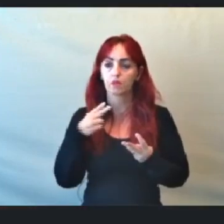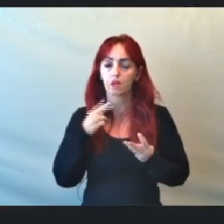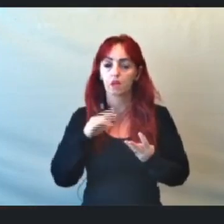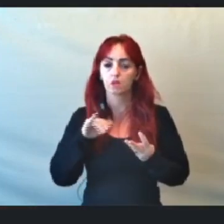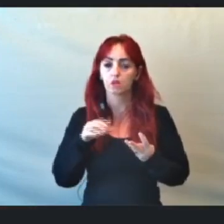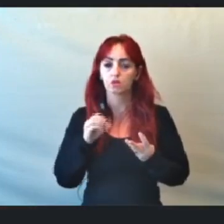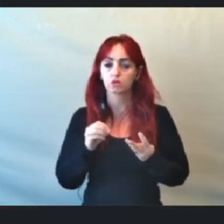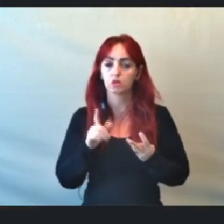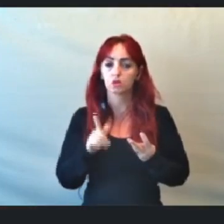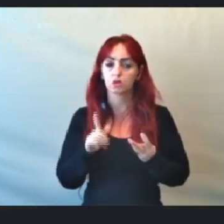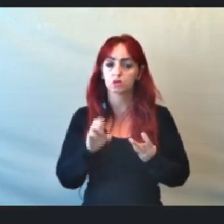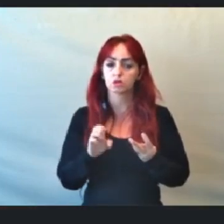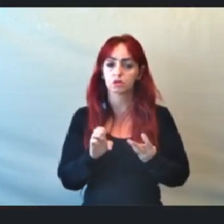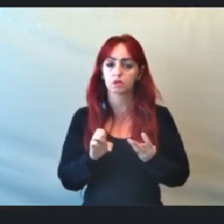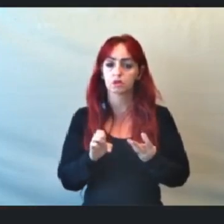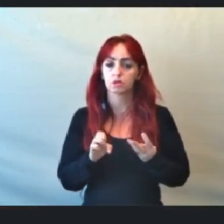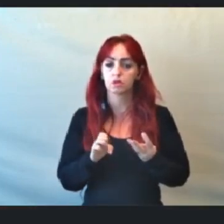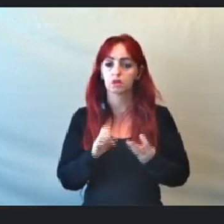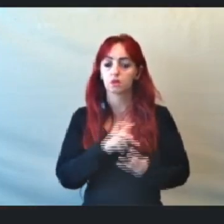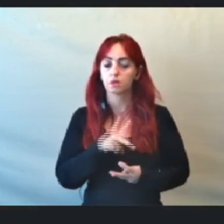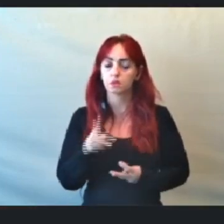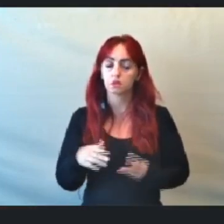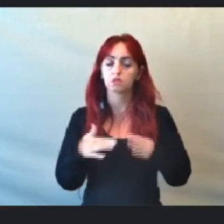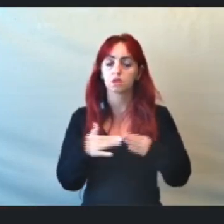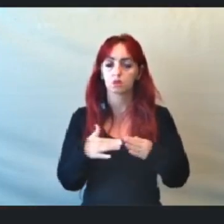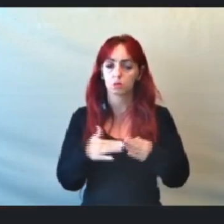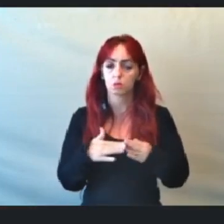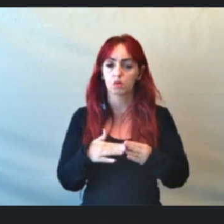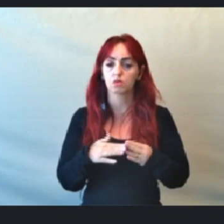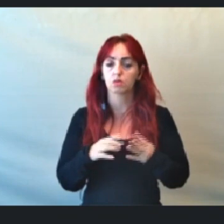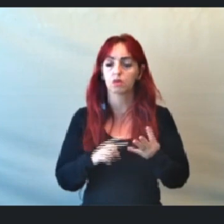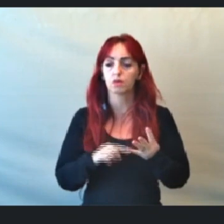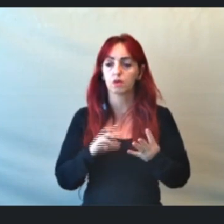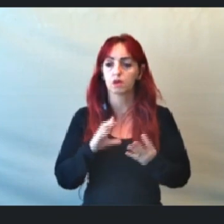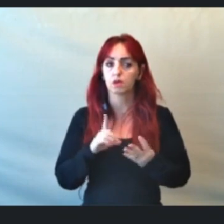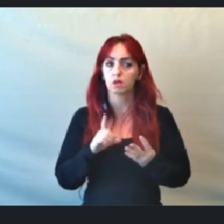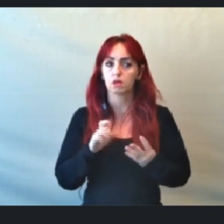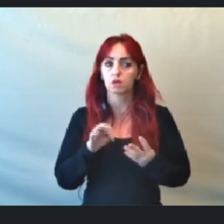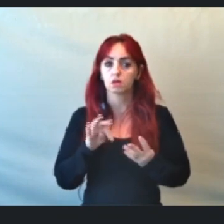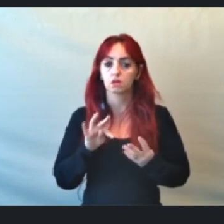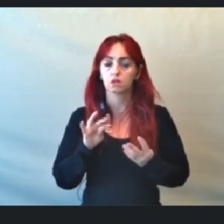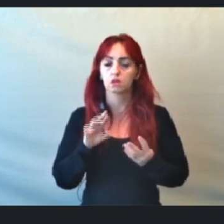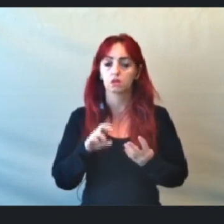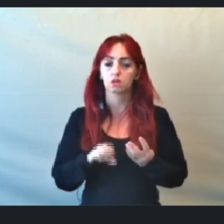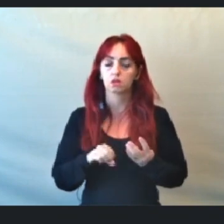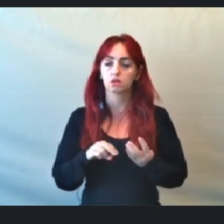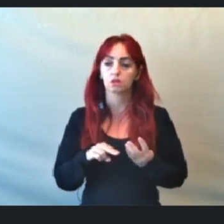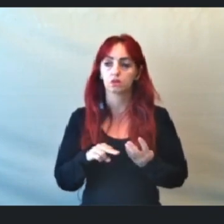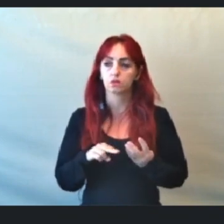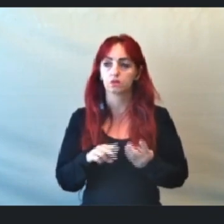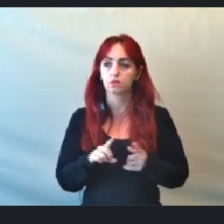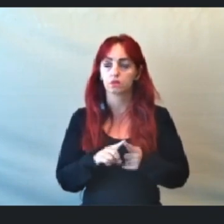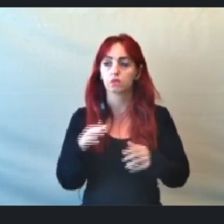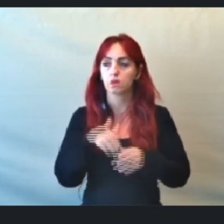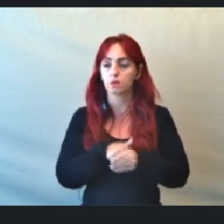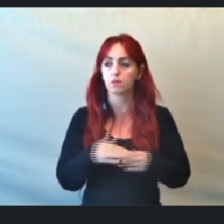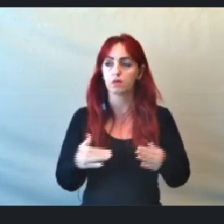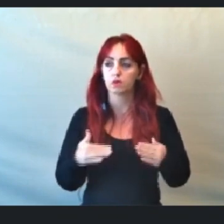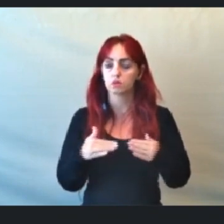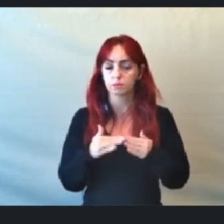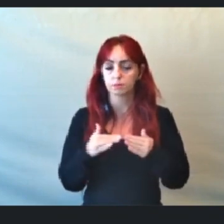de acordo. Como voto, vereador Cleiton Xavier? Também voto de acordo. Como voto, vereador Henrique Braga?